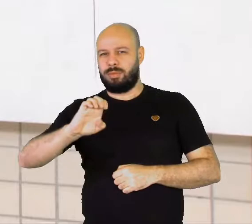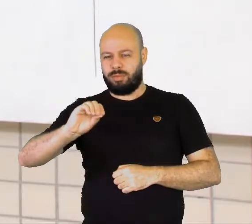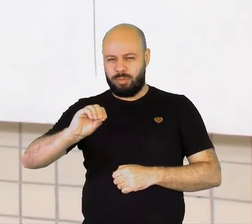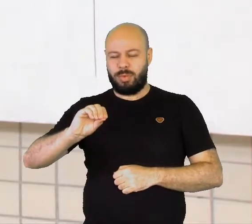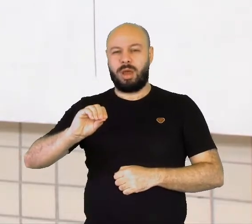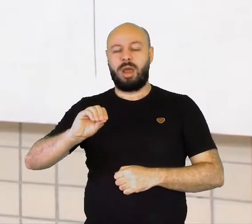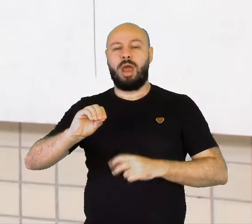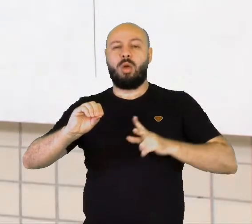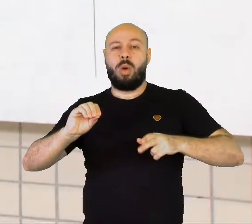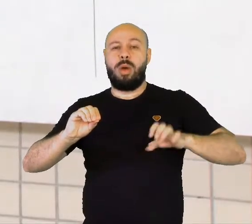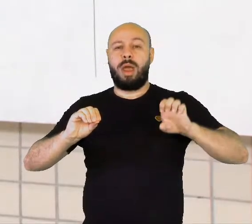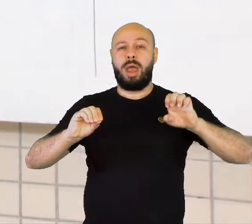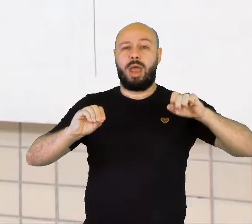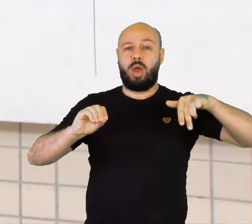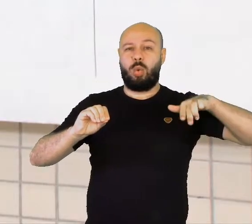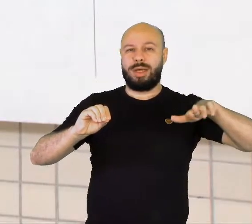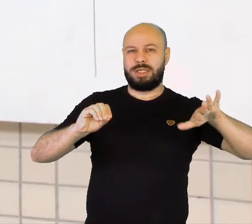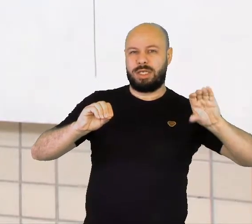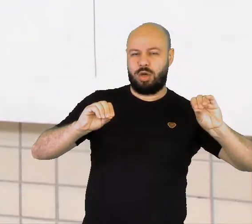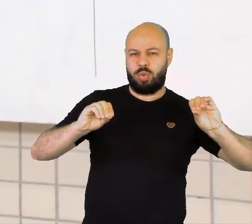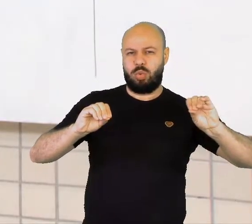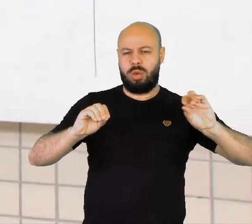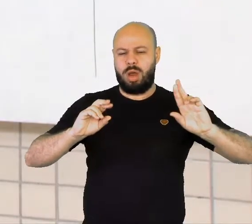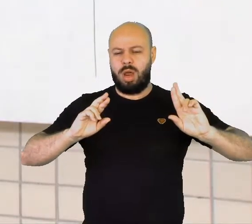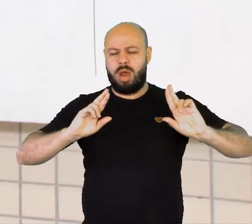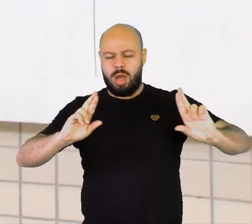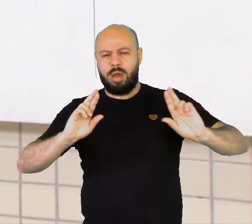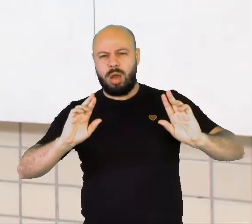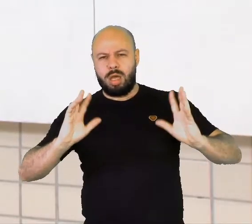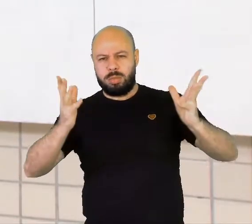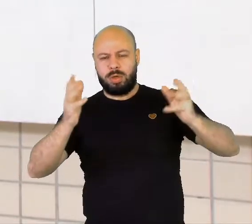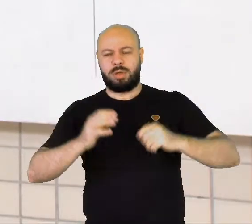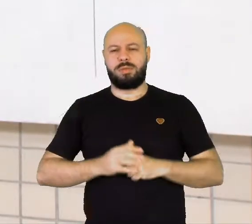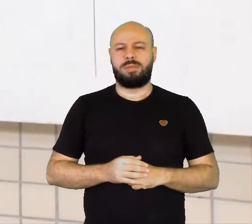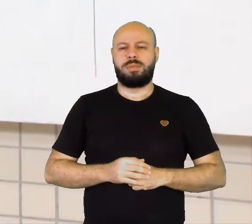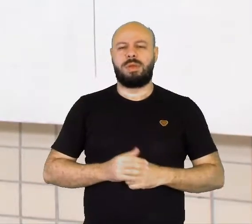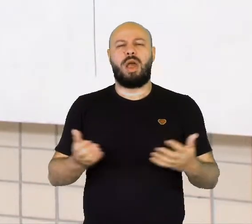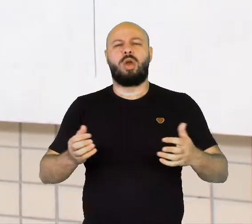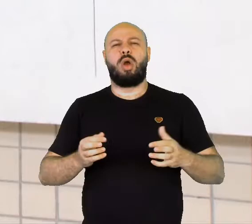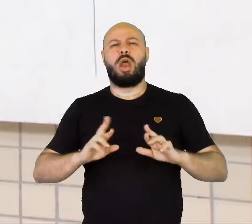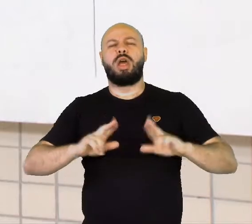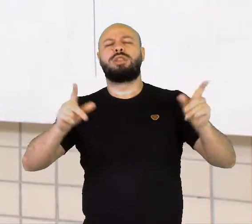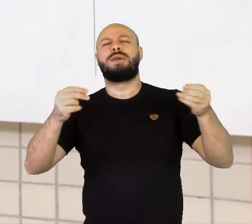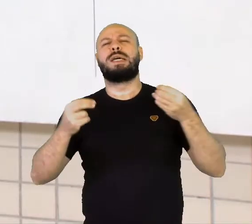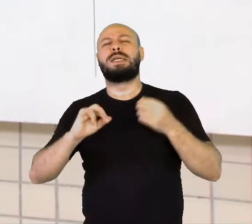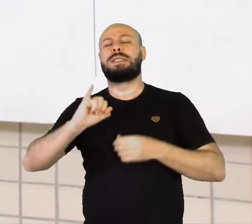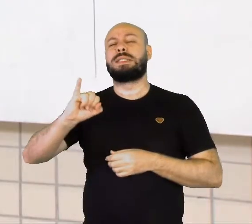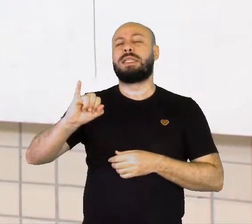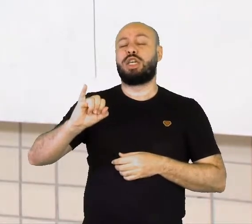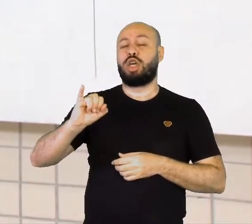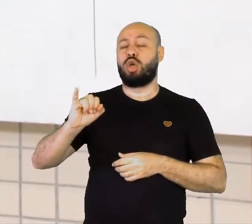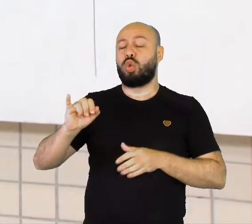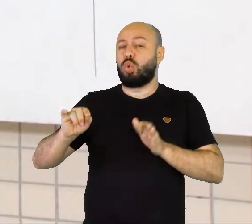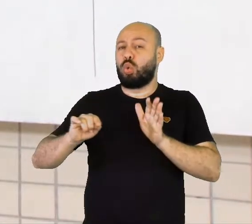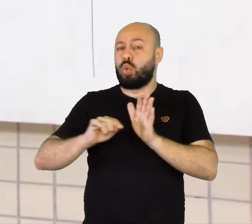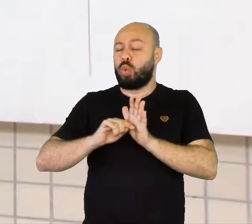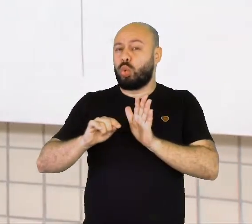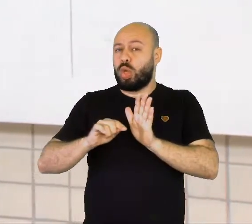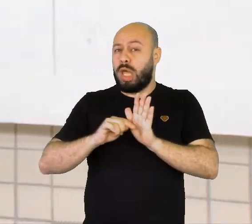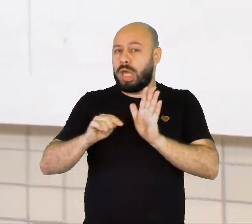forma, tá? E agora a gente vai, então, ver qual que é a diferença se for um número negativo. Vamos